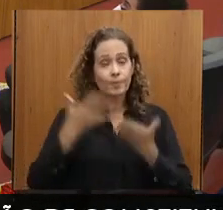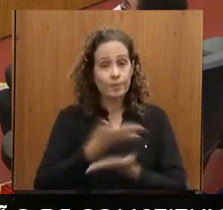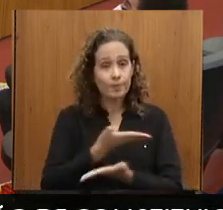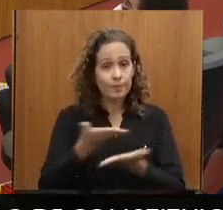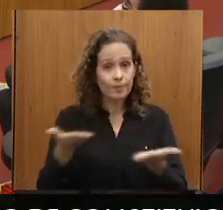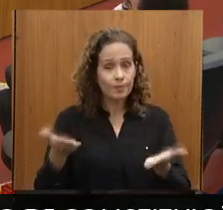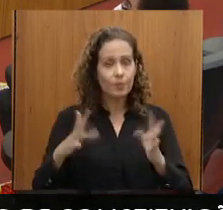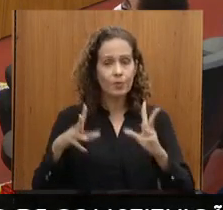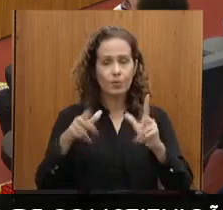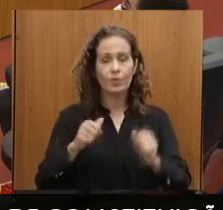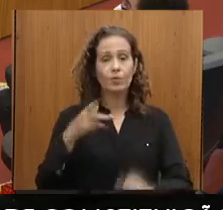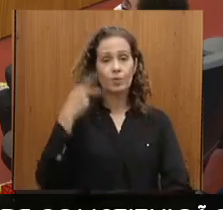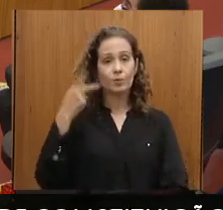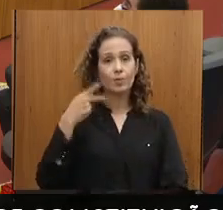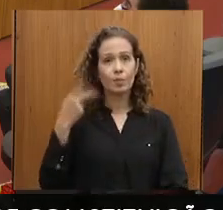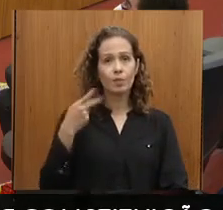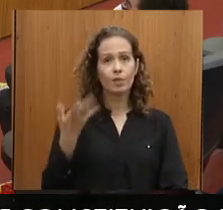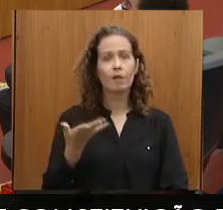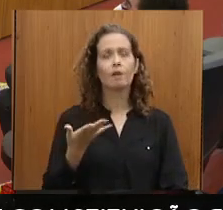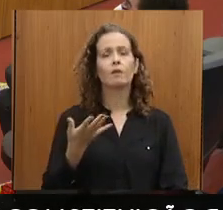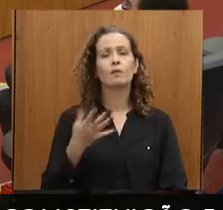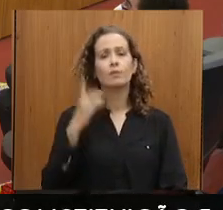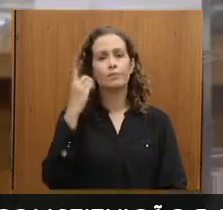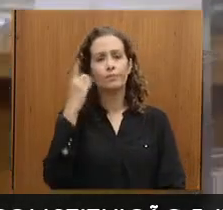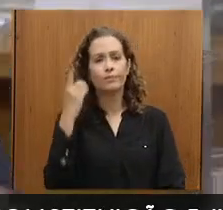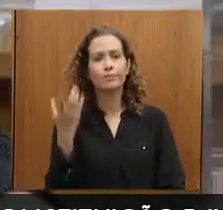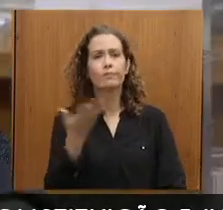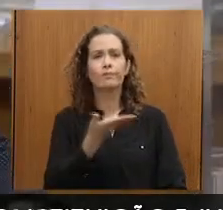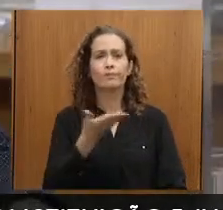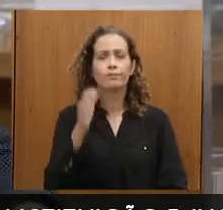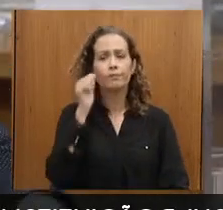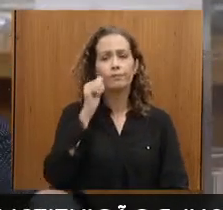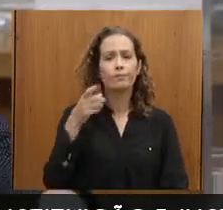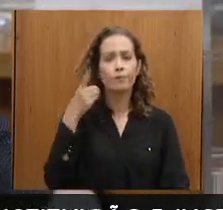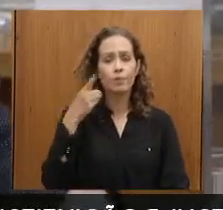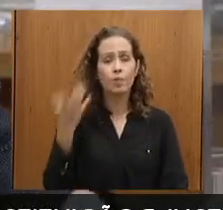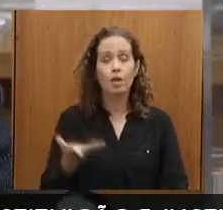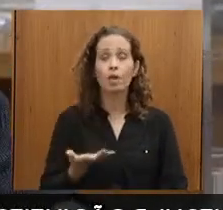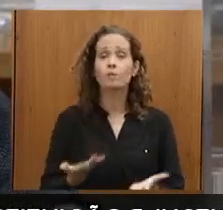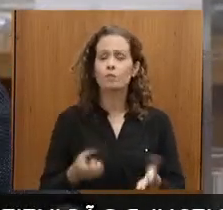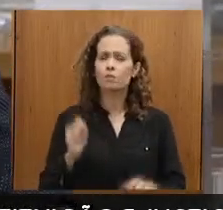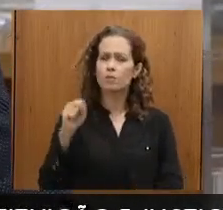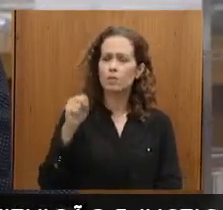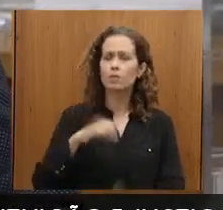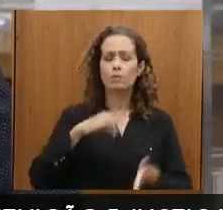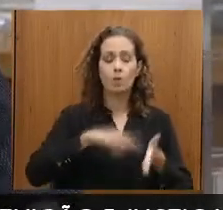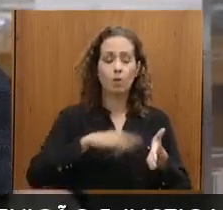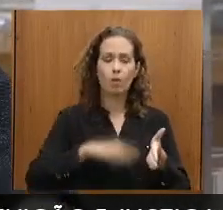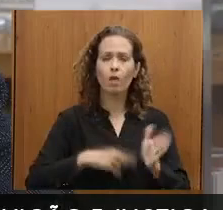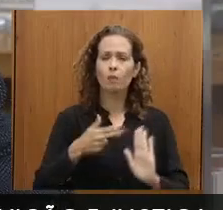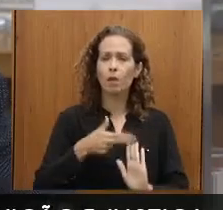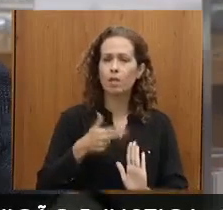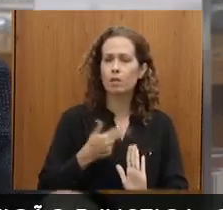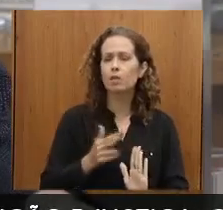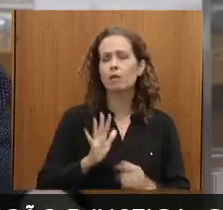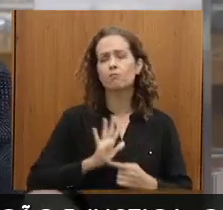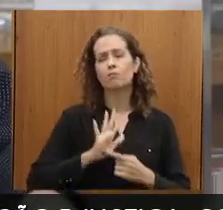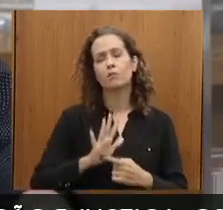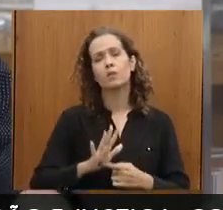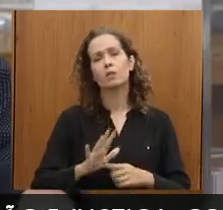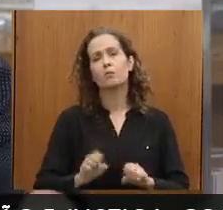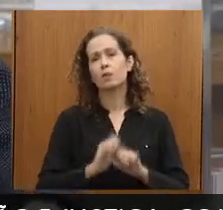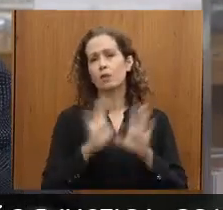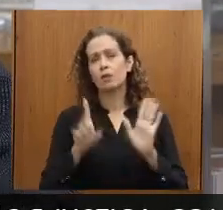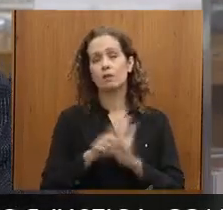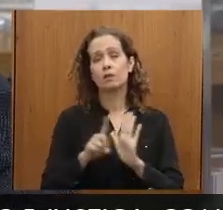todos os deputados, a senhora deputada. Pode ter certeza e disponibilizaremos, sim, o parecer. E só esclarecendo também, deputado